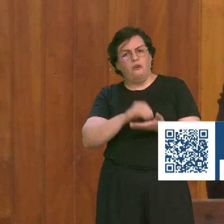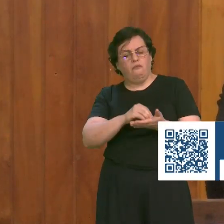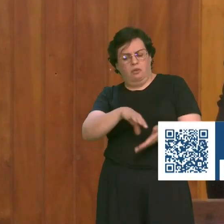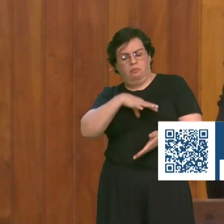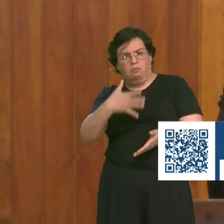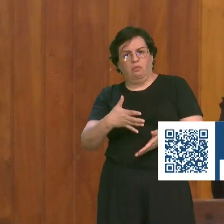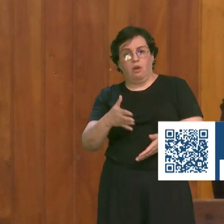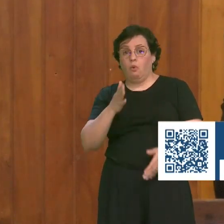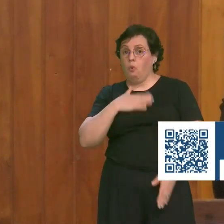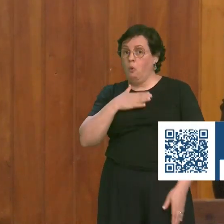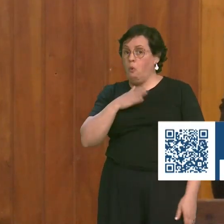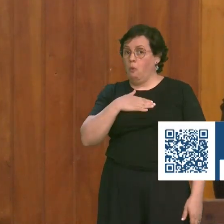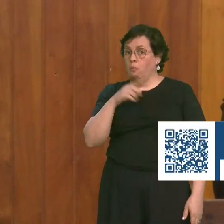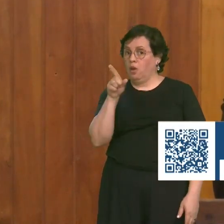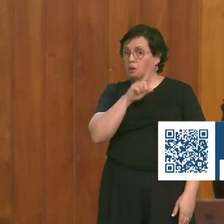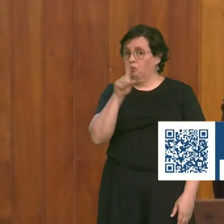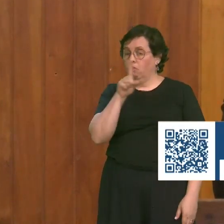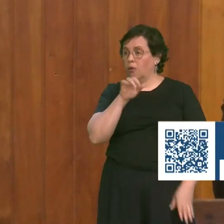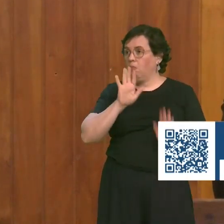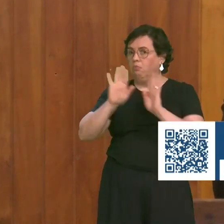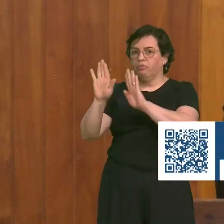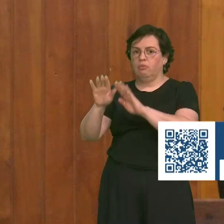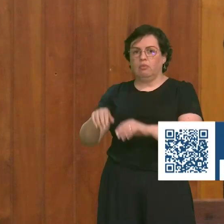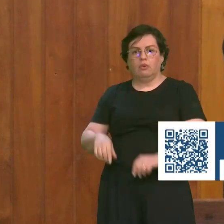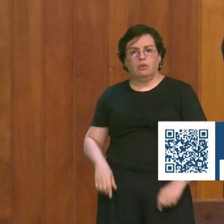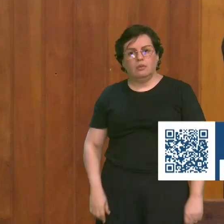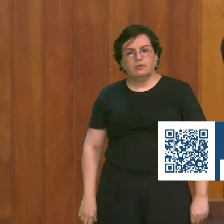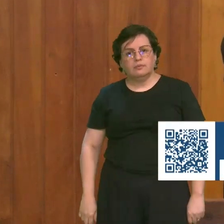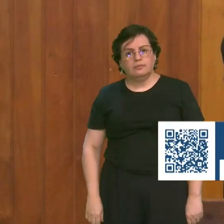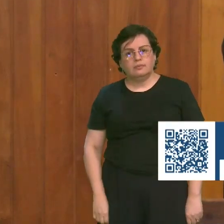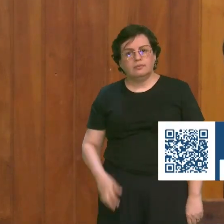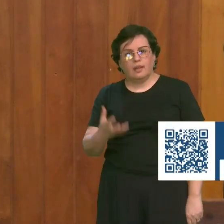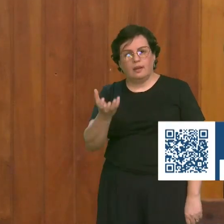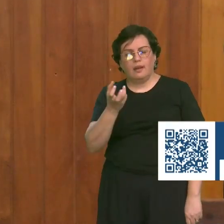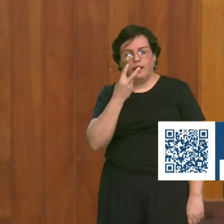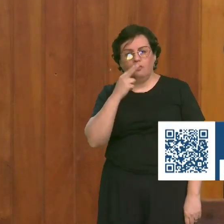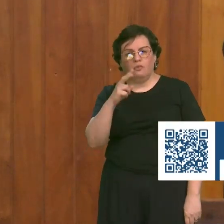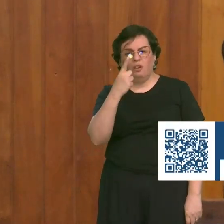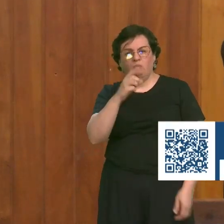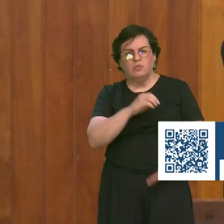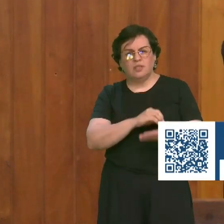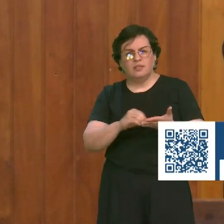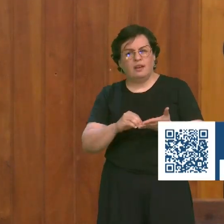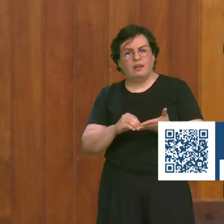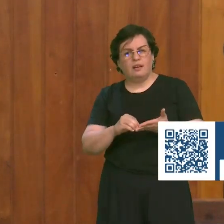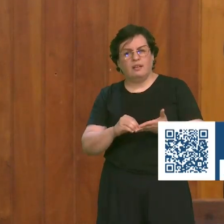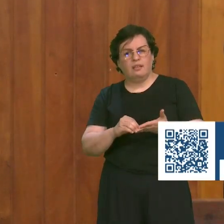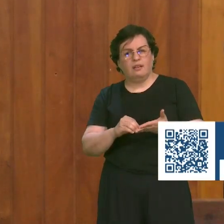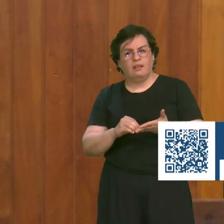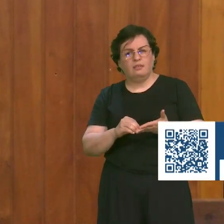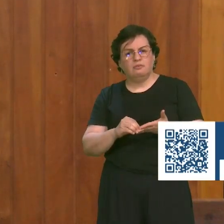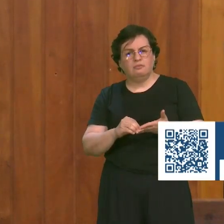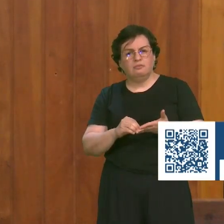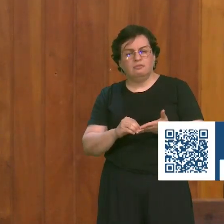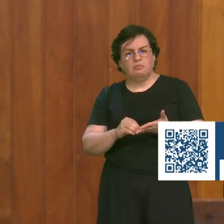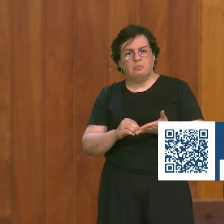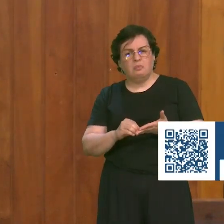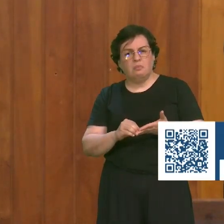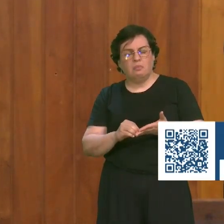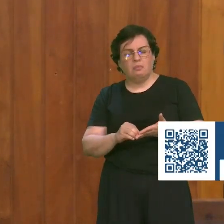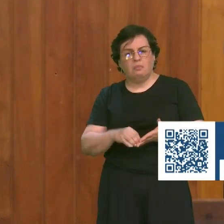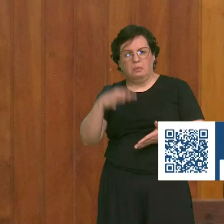esse comigo ninguém me põe na parede eu quero ver um secretário um Staff de prefeito